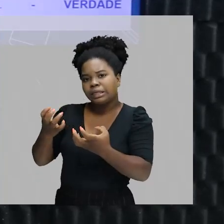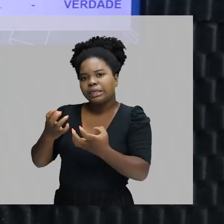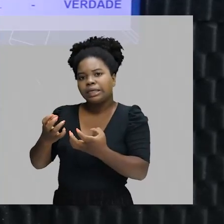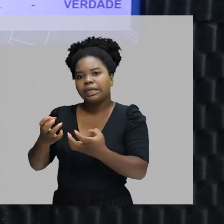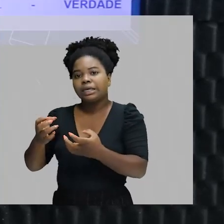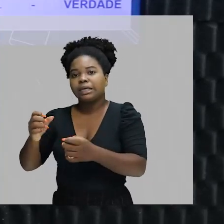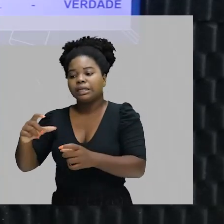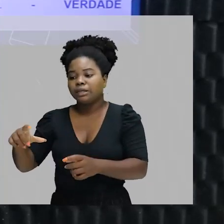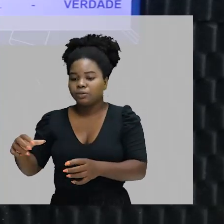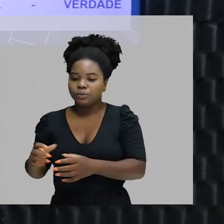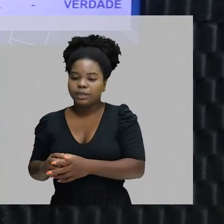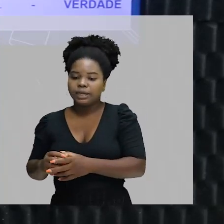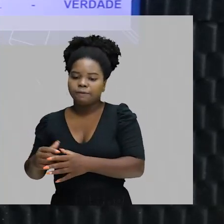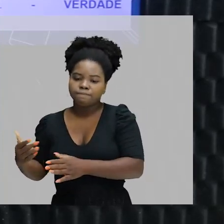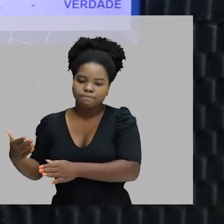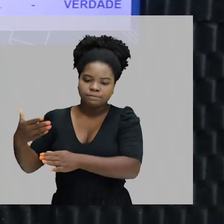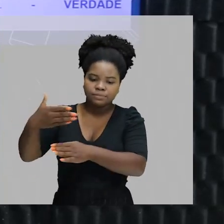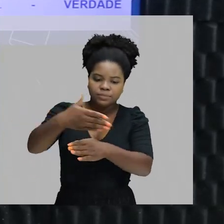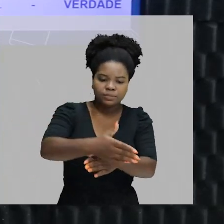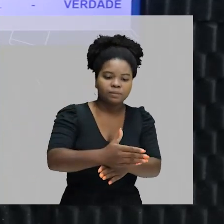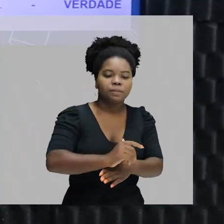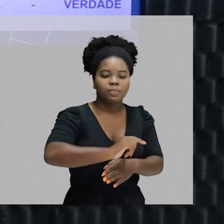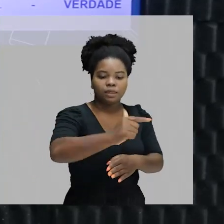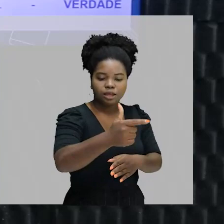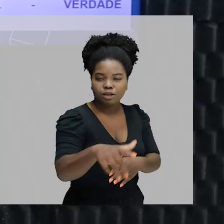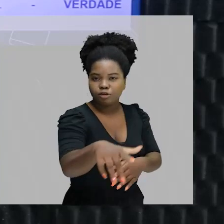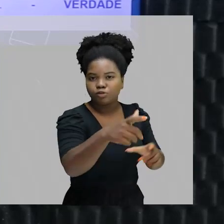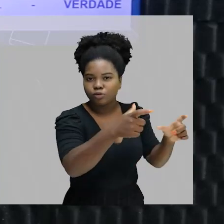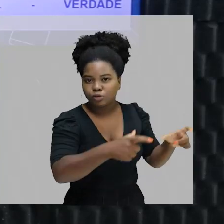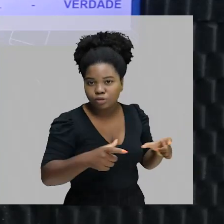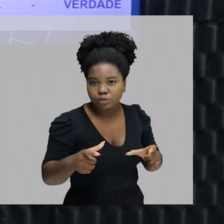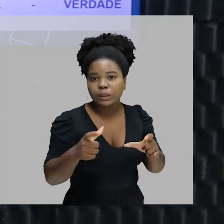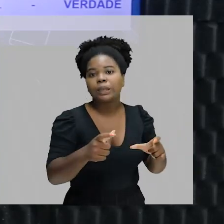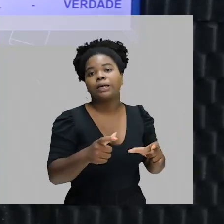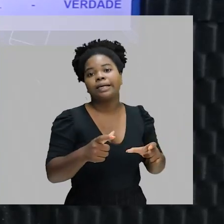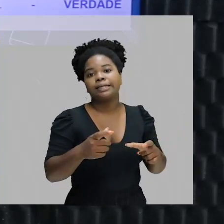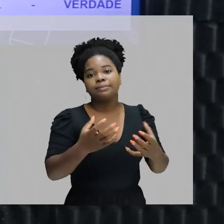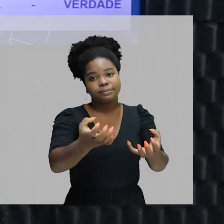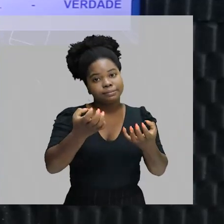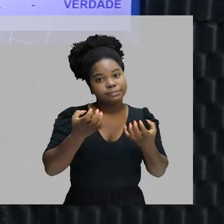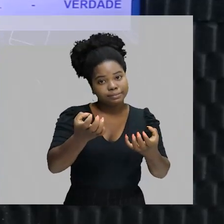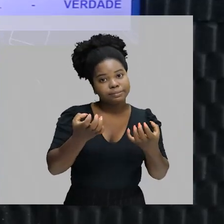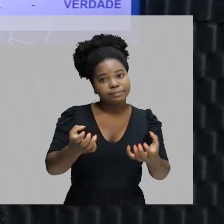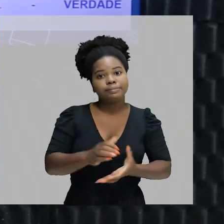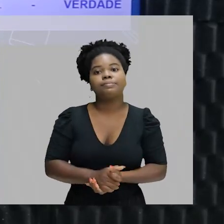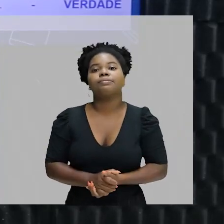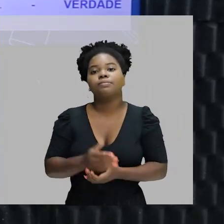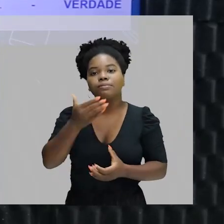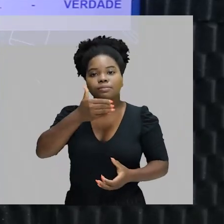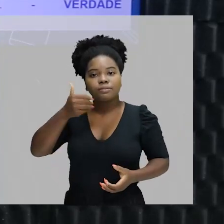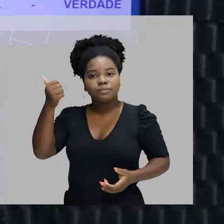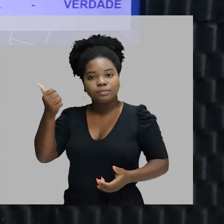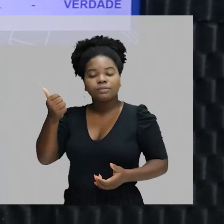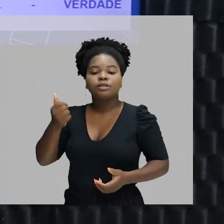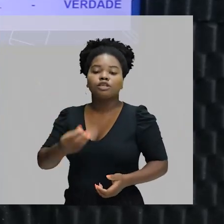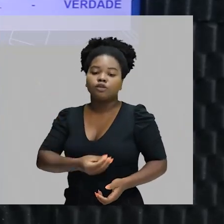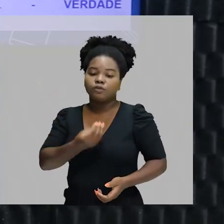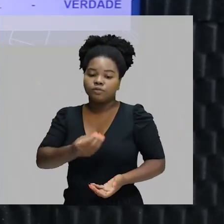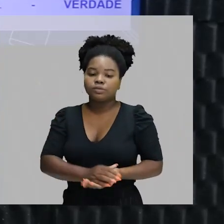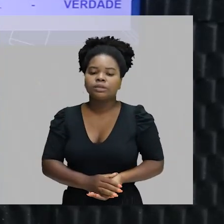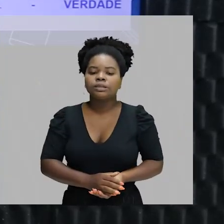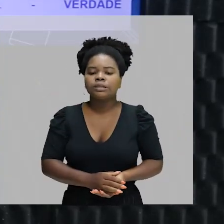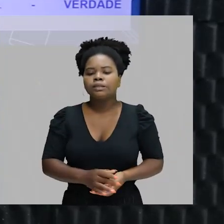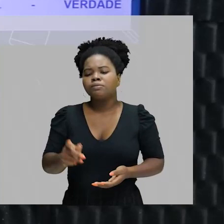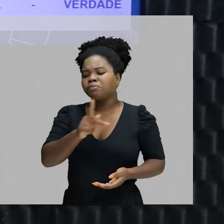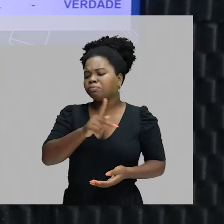grandes centros, buscando o quê, Marcos? Melhor qualidade de vida, tá certo? Marcos, então quer dizer que as grandes cidades brasileiras